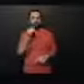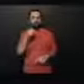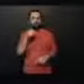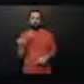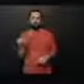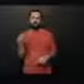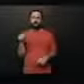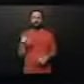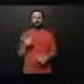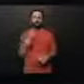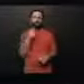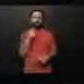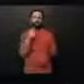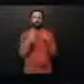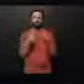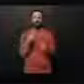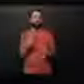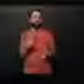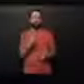que fez corretamente?